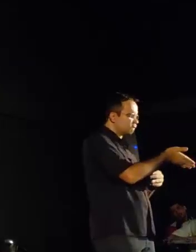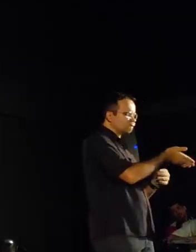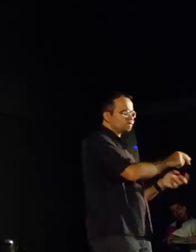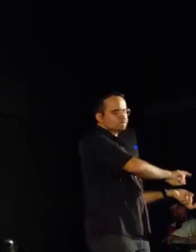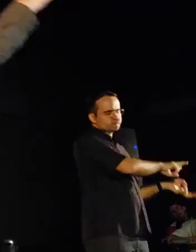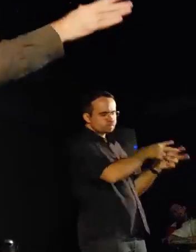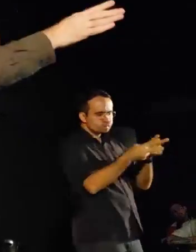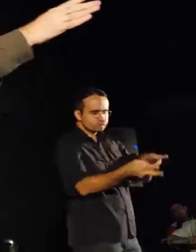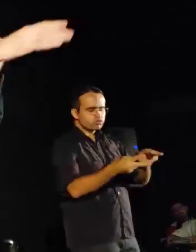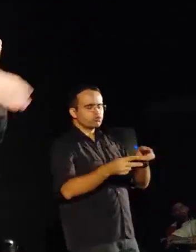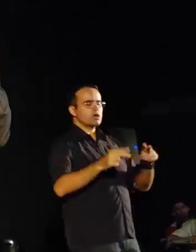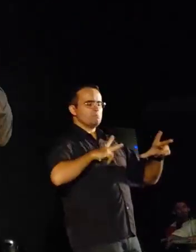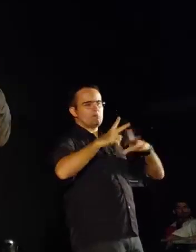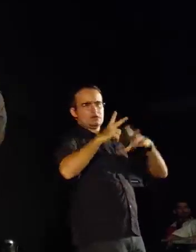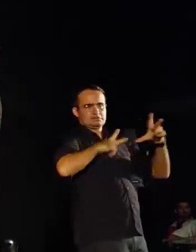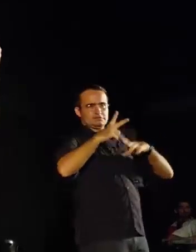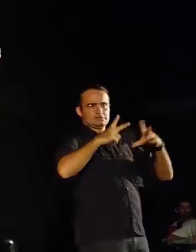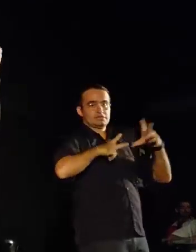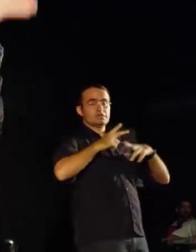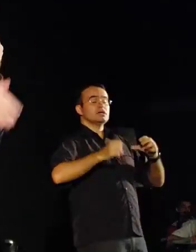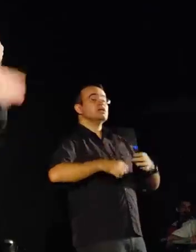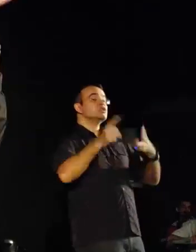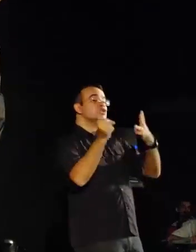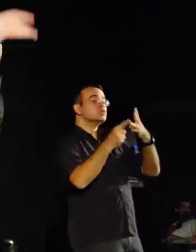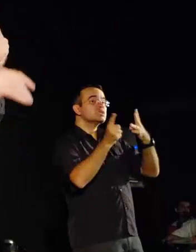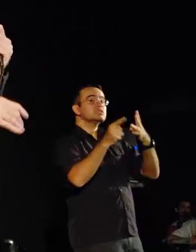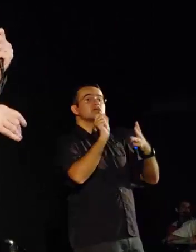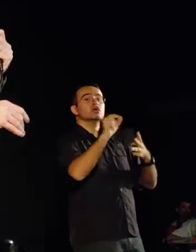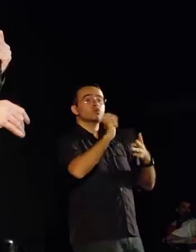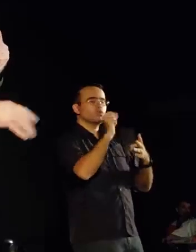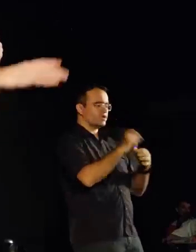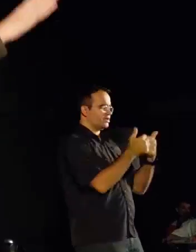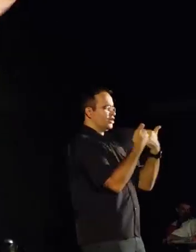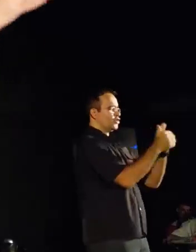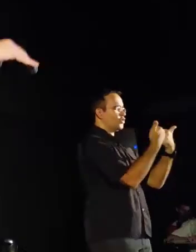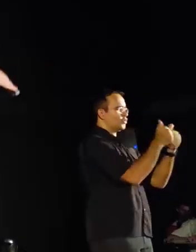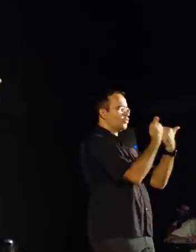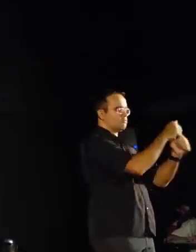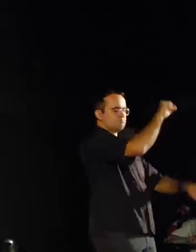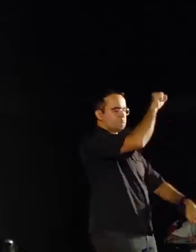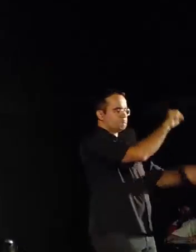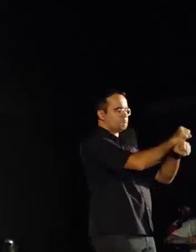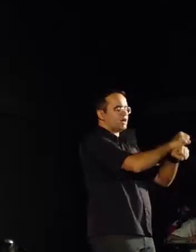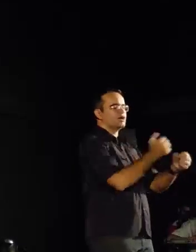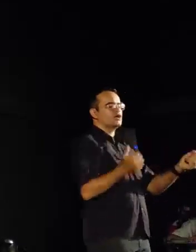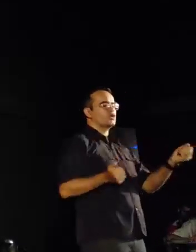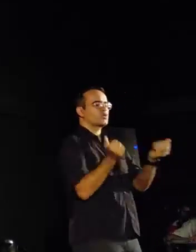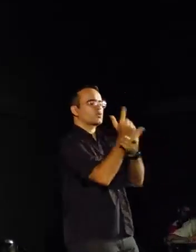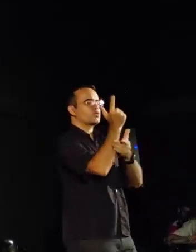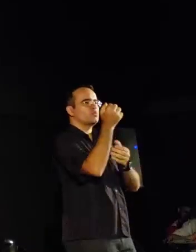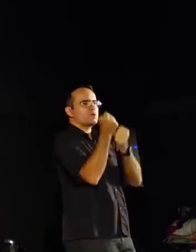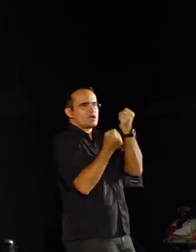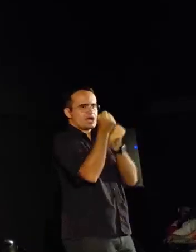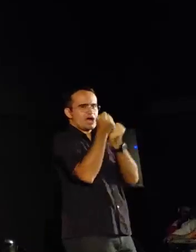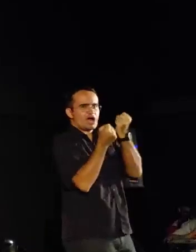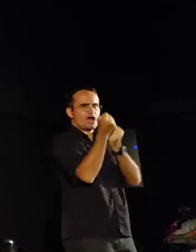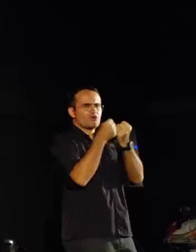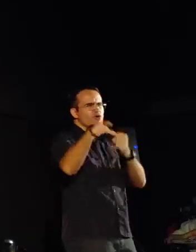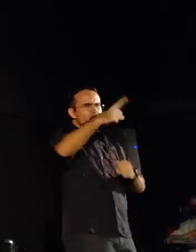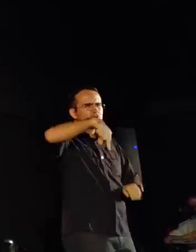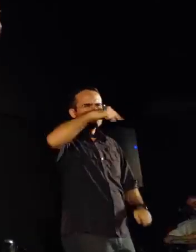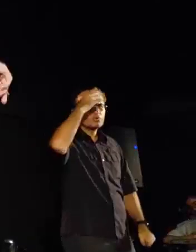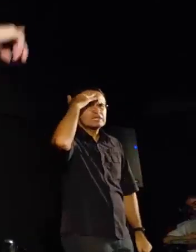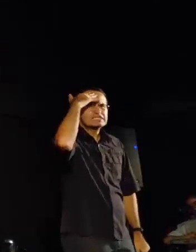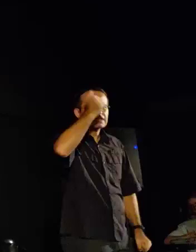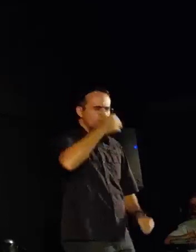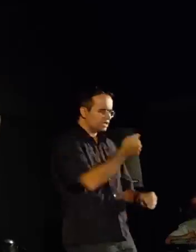terceiro, param de usar transporte público, compram um carro. Ou seja, a gente sabe a explosão de venda de automóveis